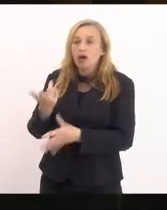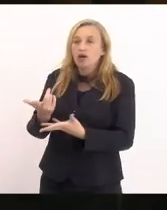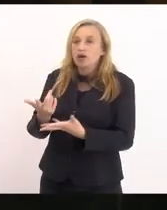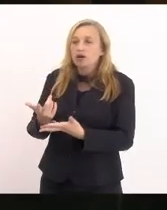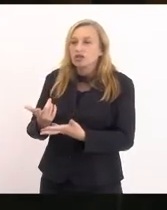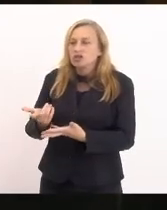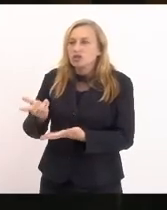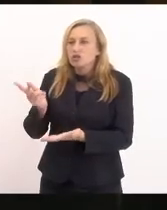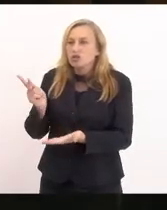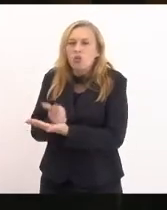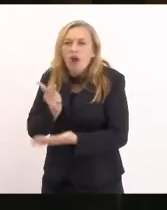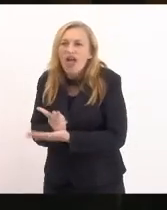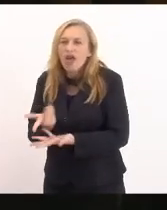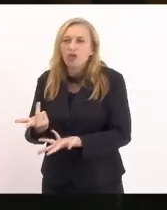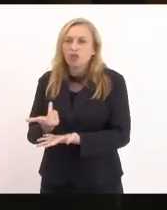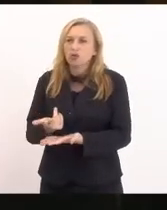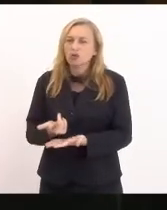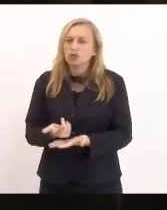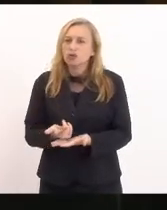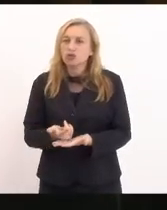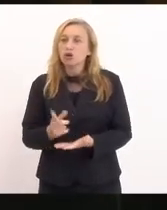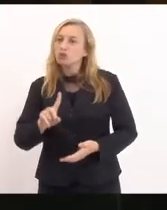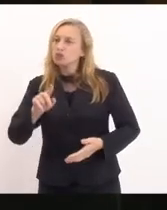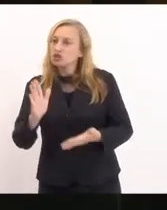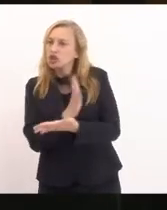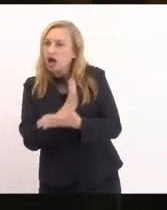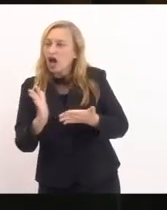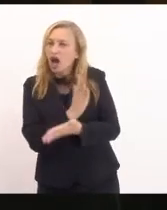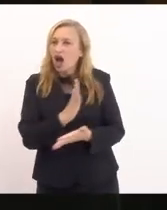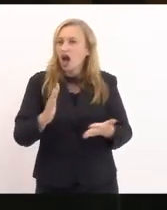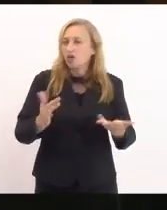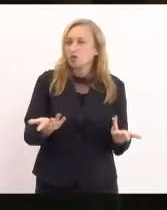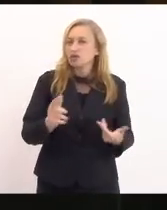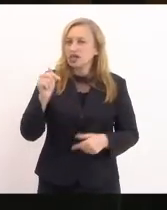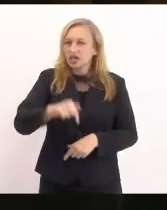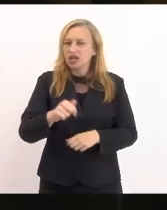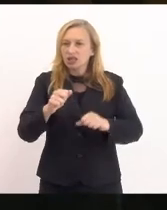a ser eliminada. Como dizem alguns, inclusive, infelizmente, aqui no plenário,